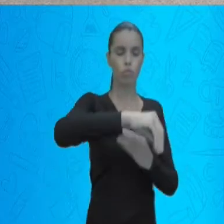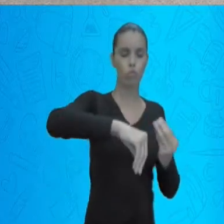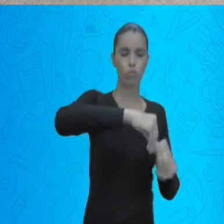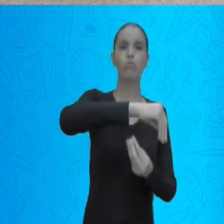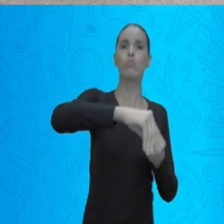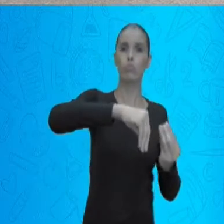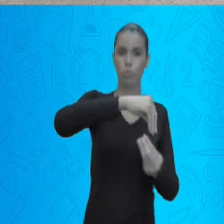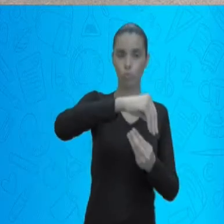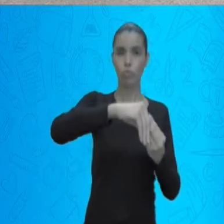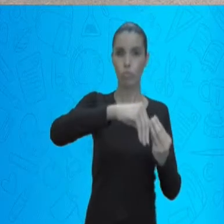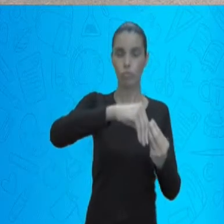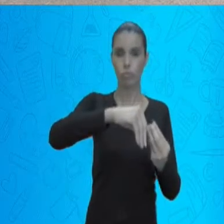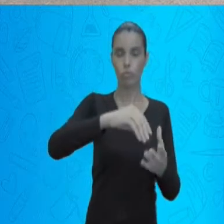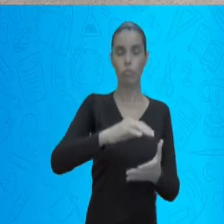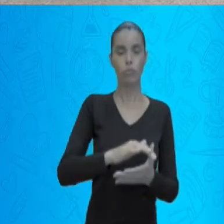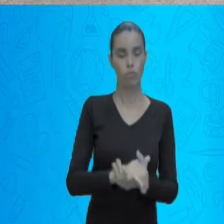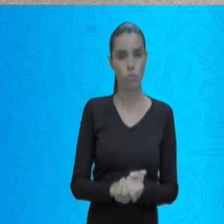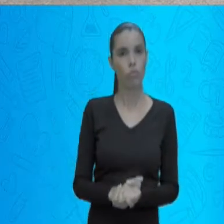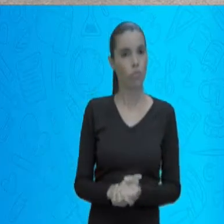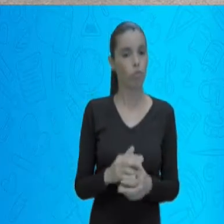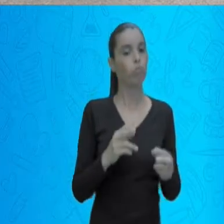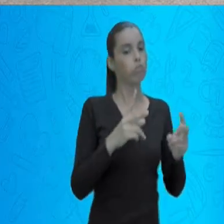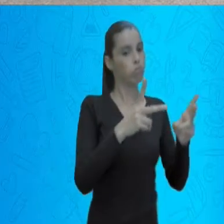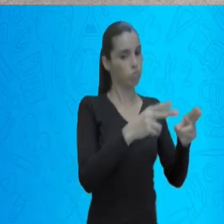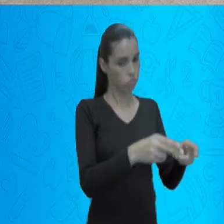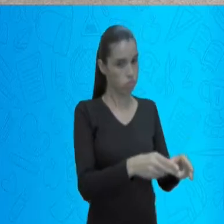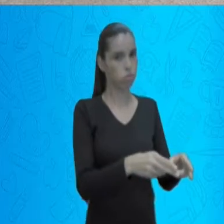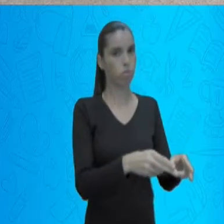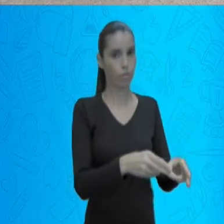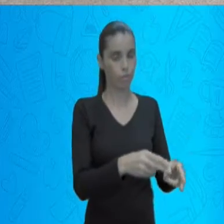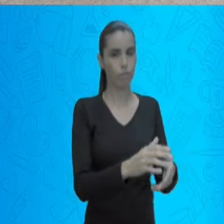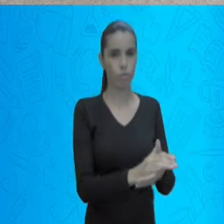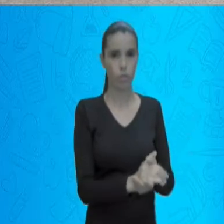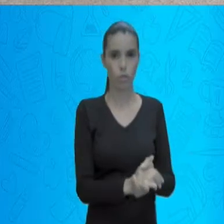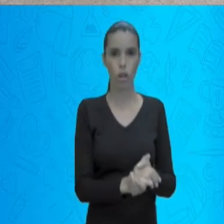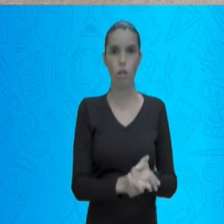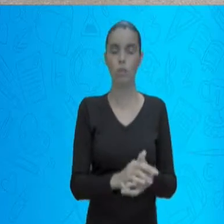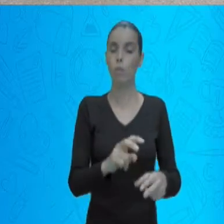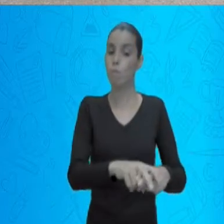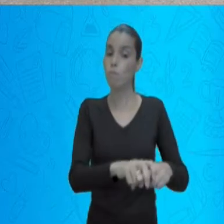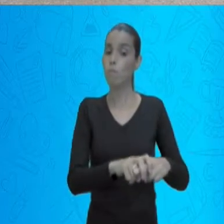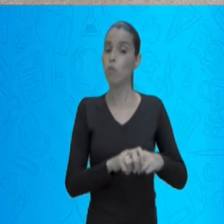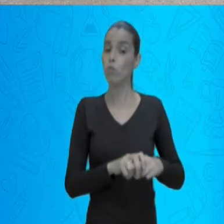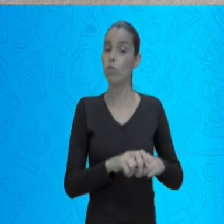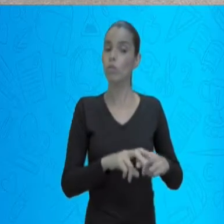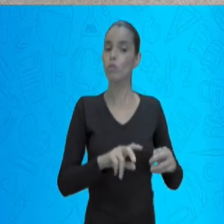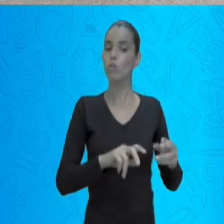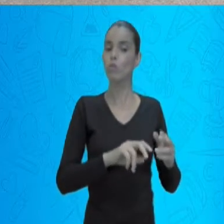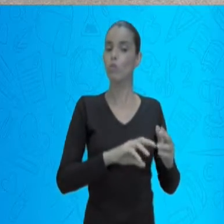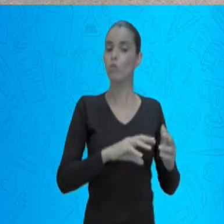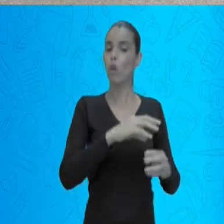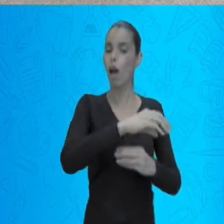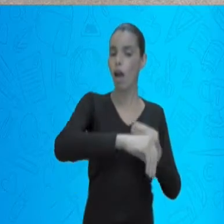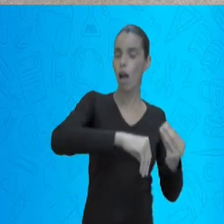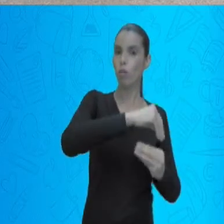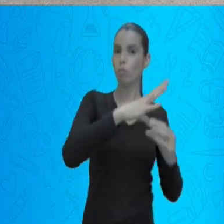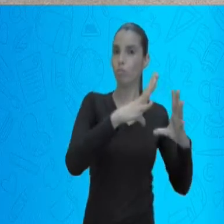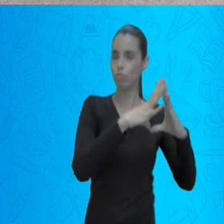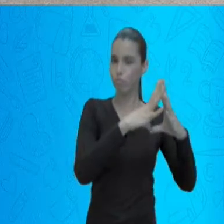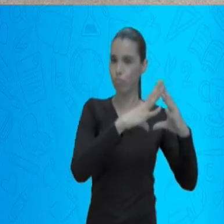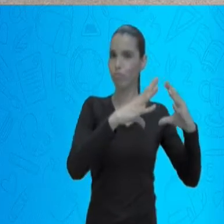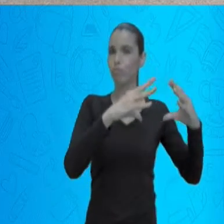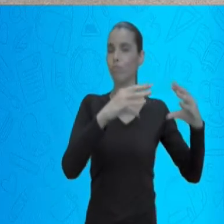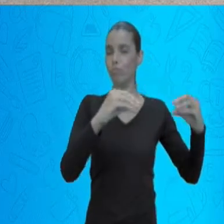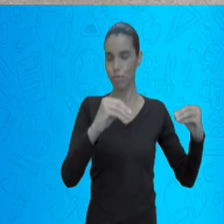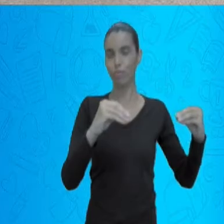coloração, então é igual. Por isso, a mistura é homogênea. Ela apresenta